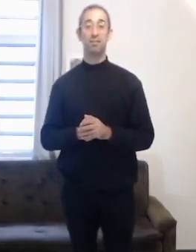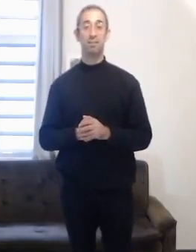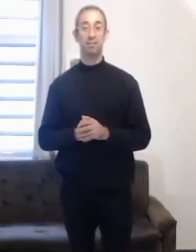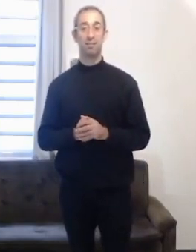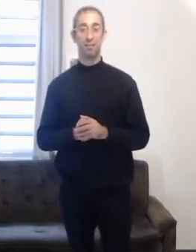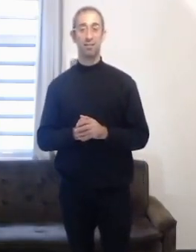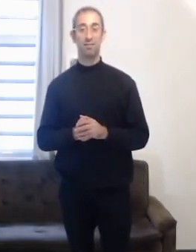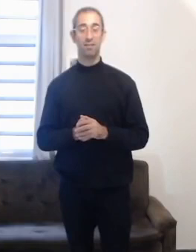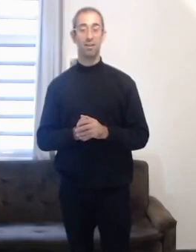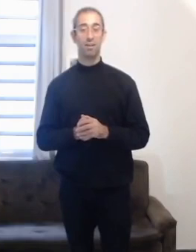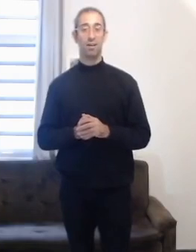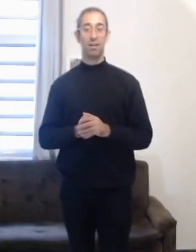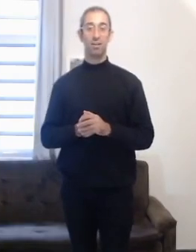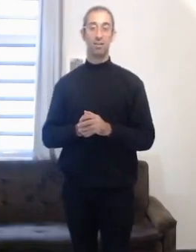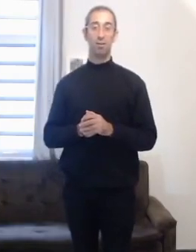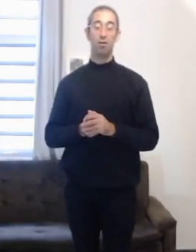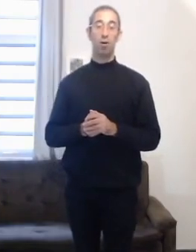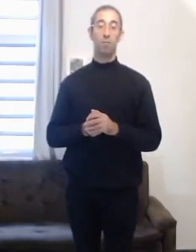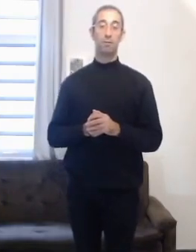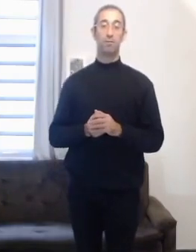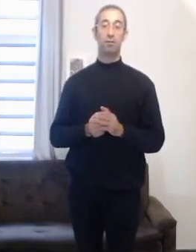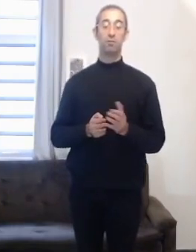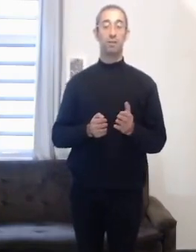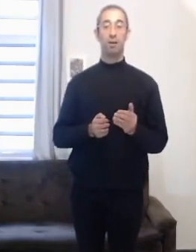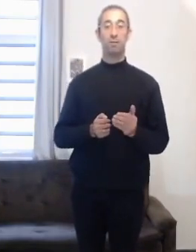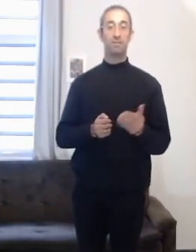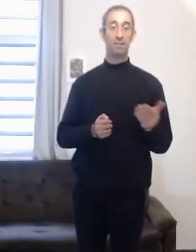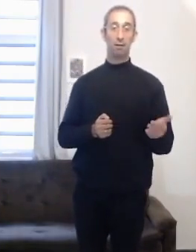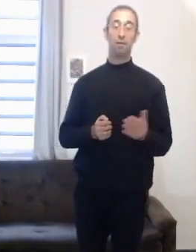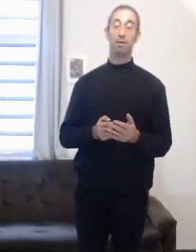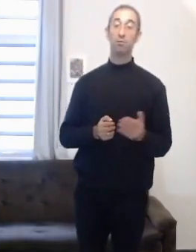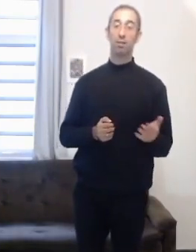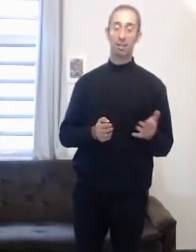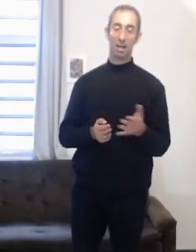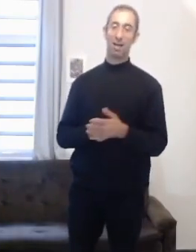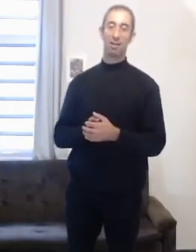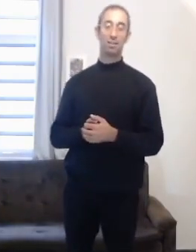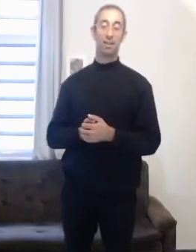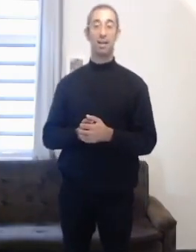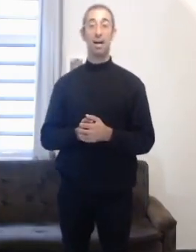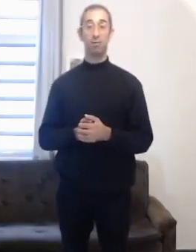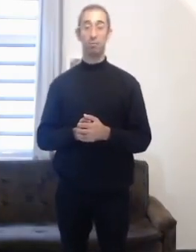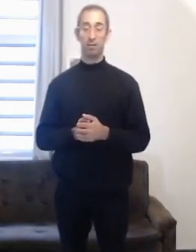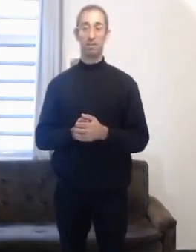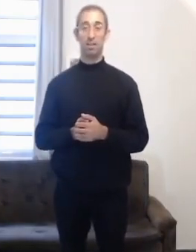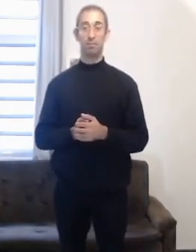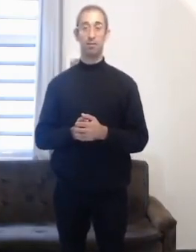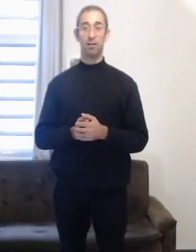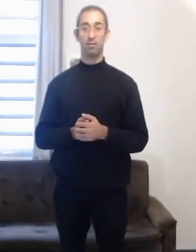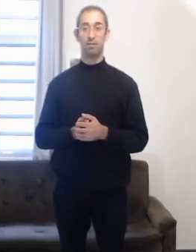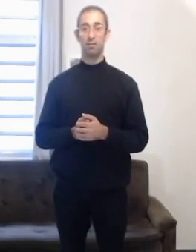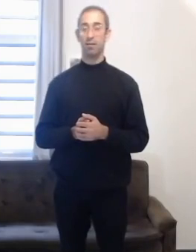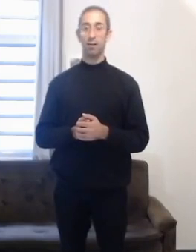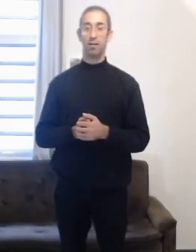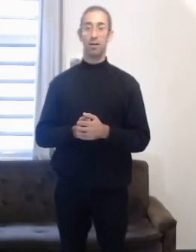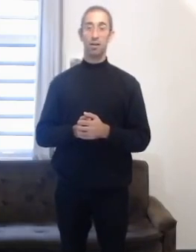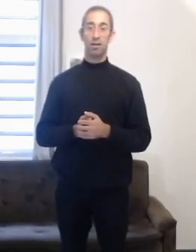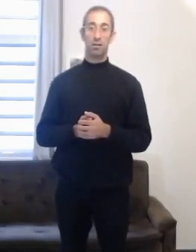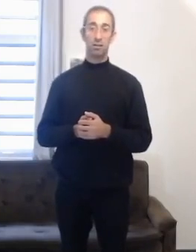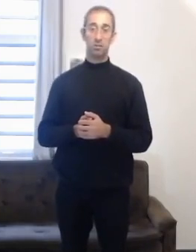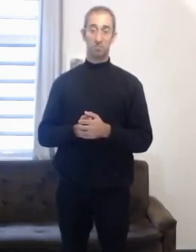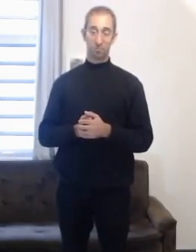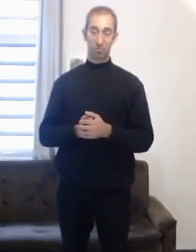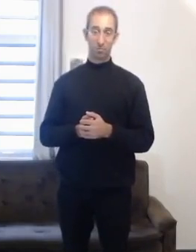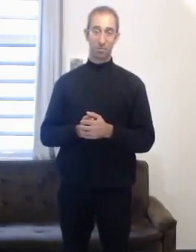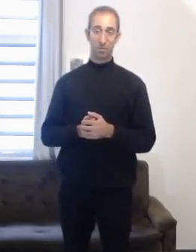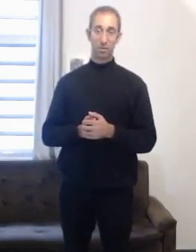sua vida, né? Então, a pessoa vai no hospital para visitar um amigo que está lá internado, por exemplo, né?